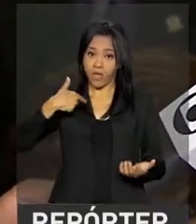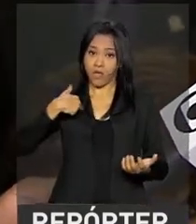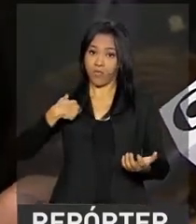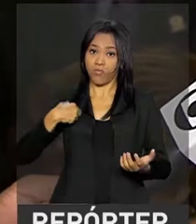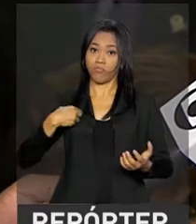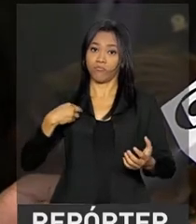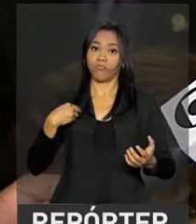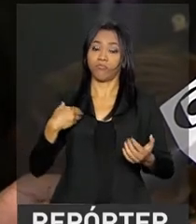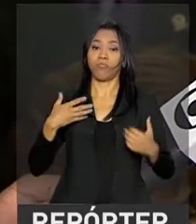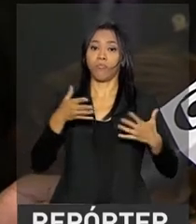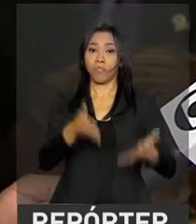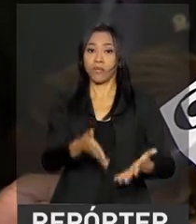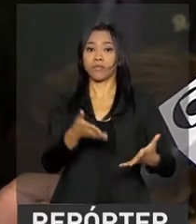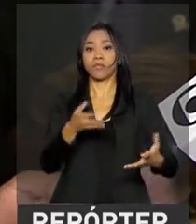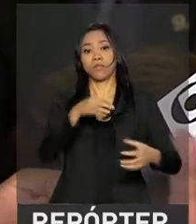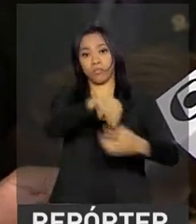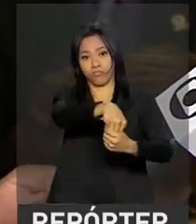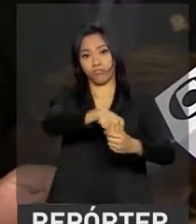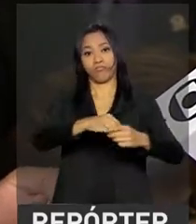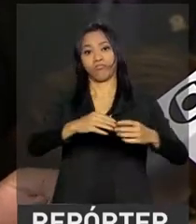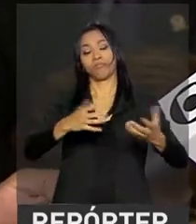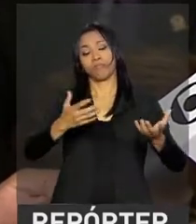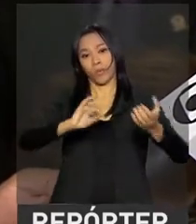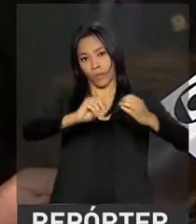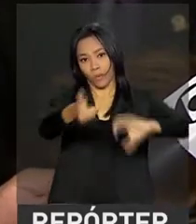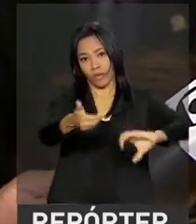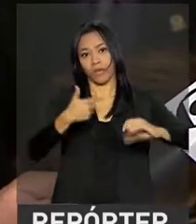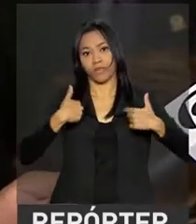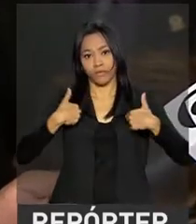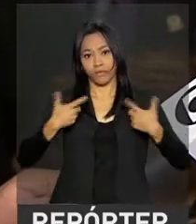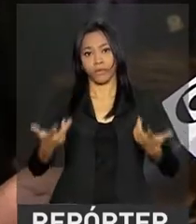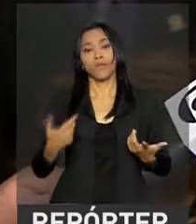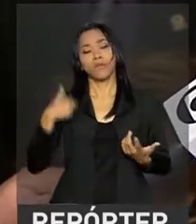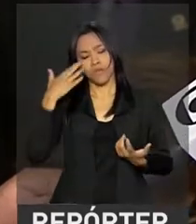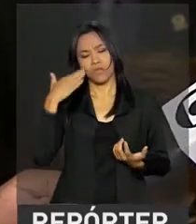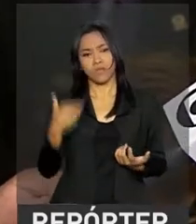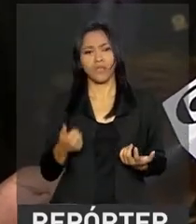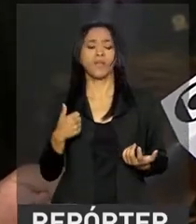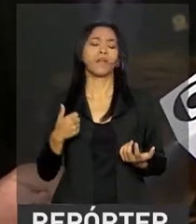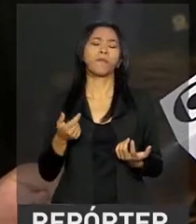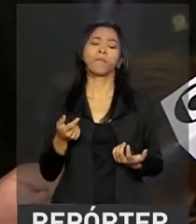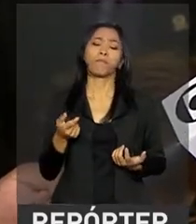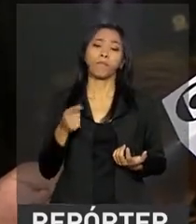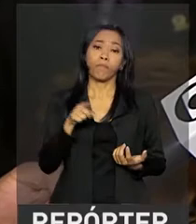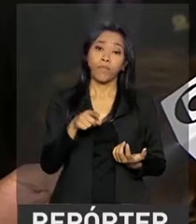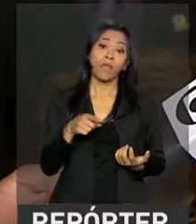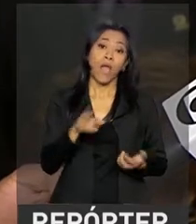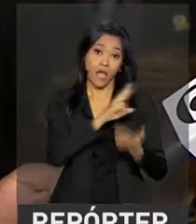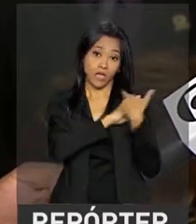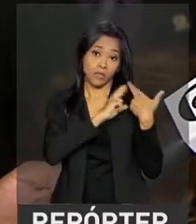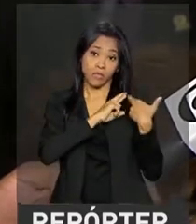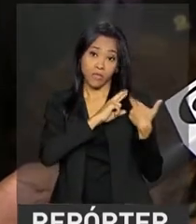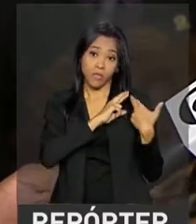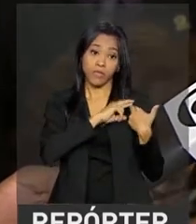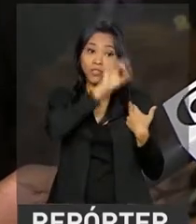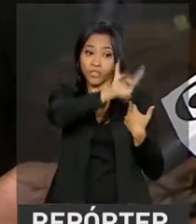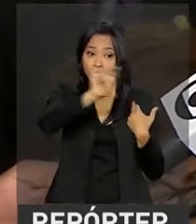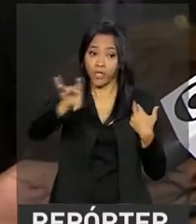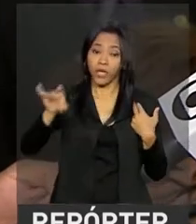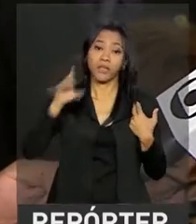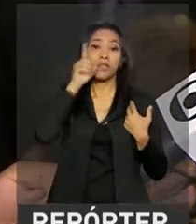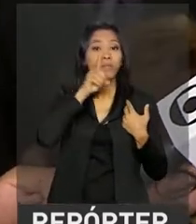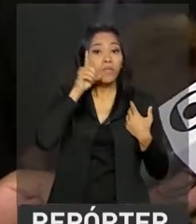congresso essencial respondendo eu nos conhecemos o nível de responsabilidade do nosso parlamento que nos momentos decisivos